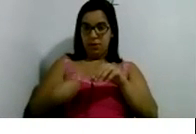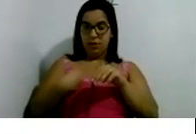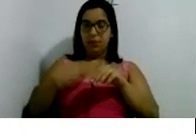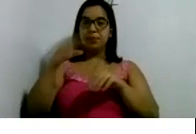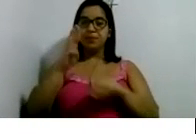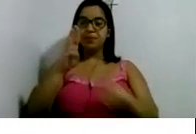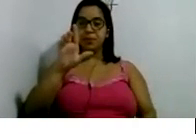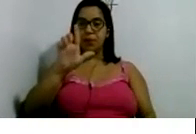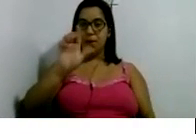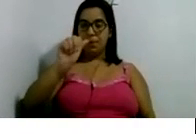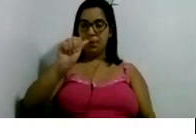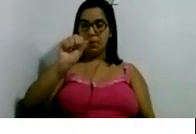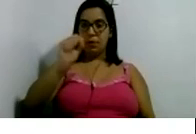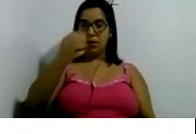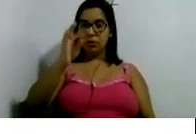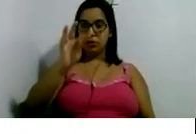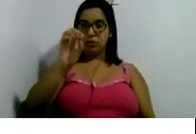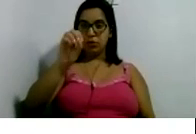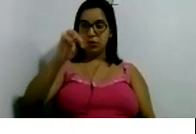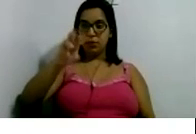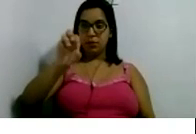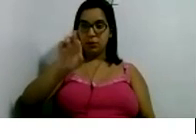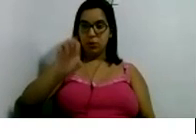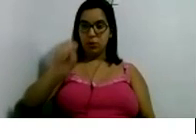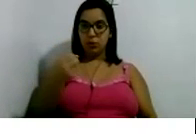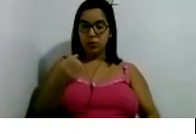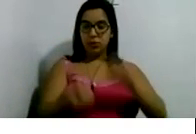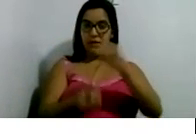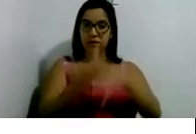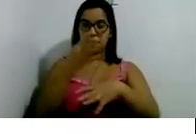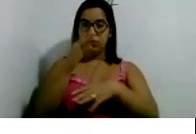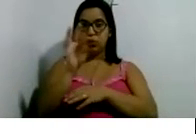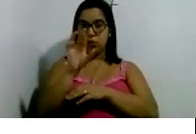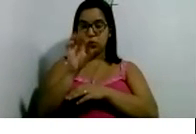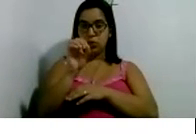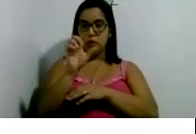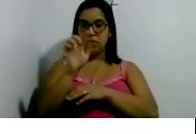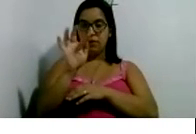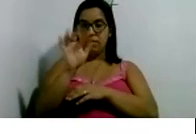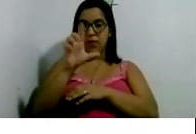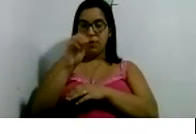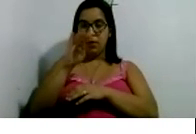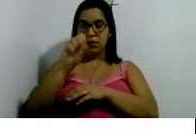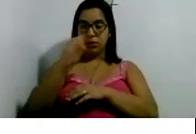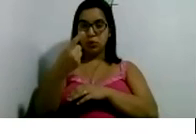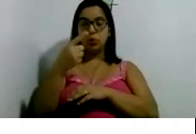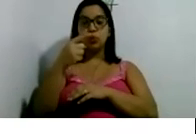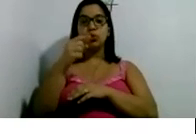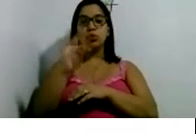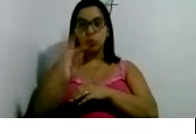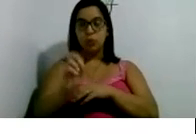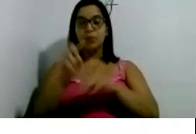blastômeros achatados que vão formar o trofoblasto. Então, aqui é só mostrando uma clivagem